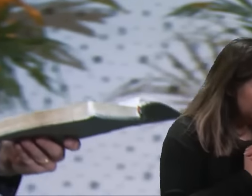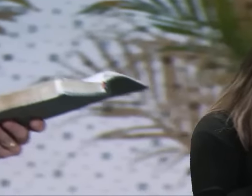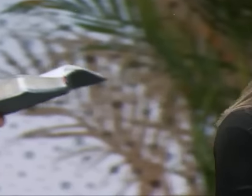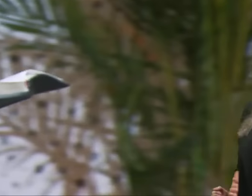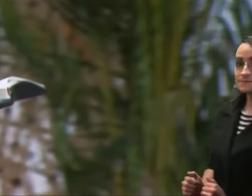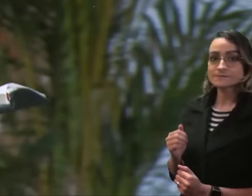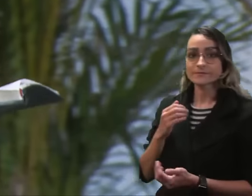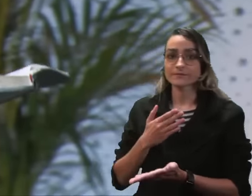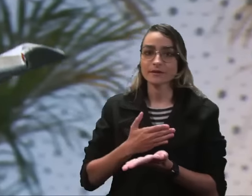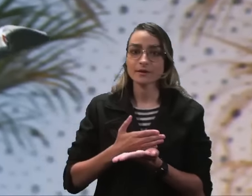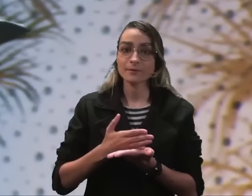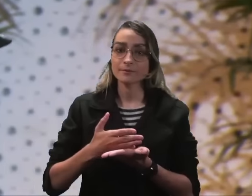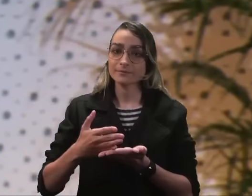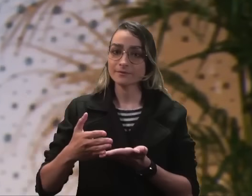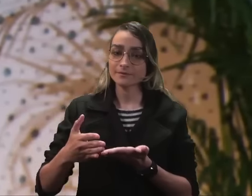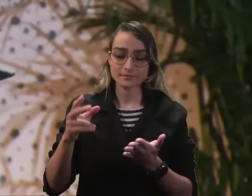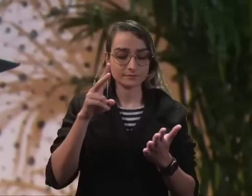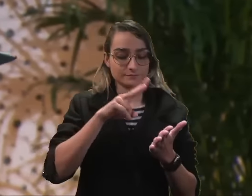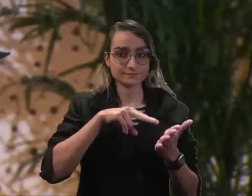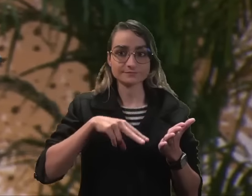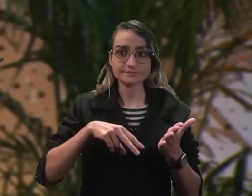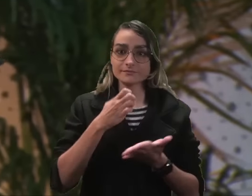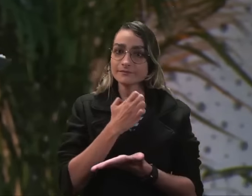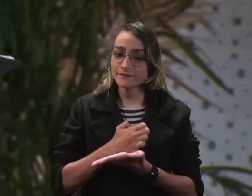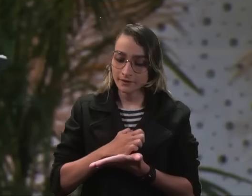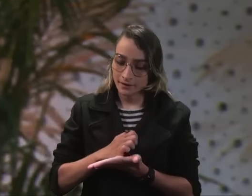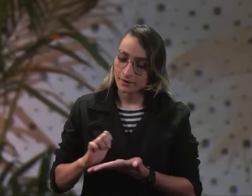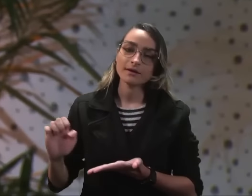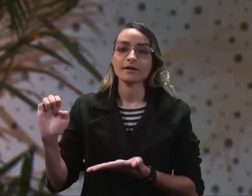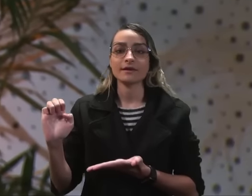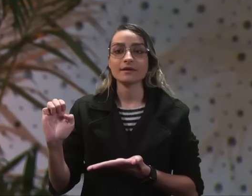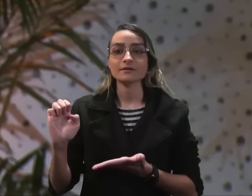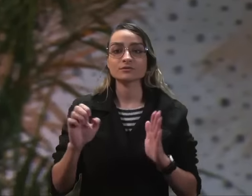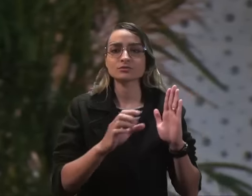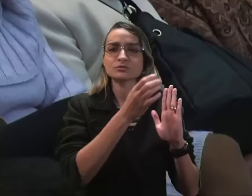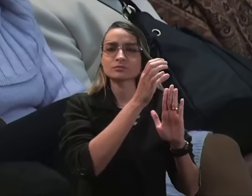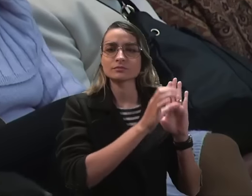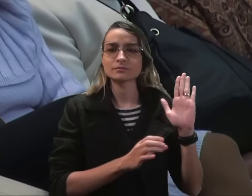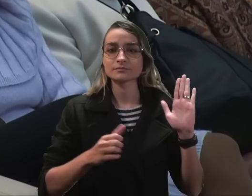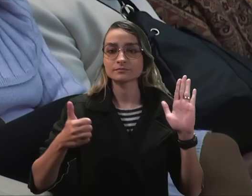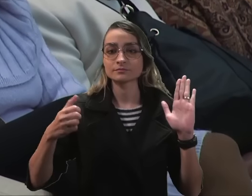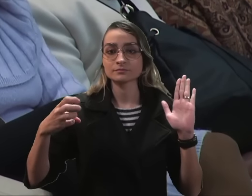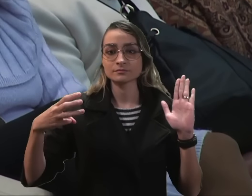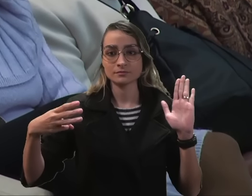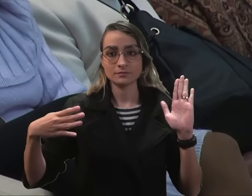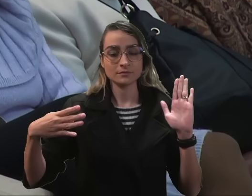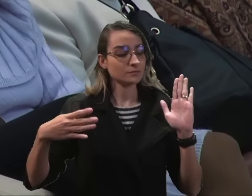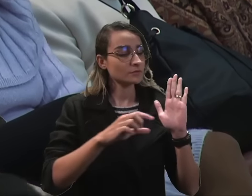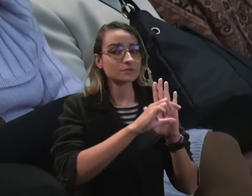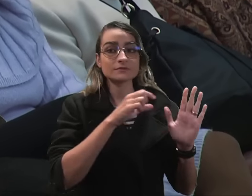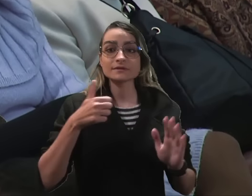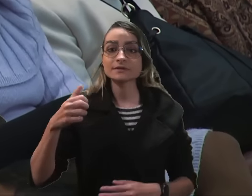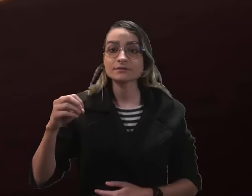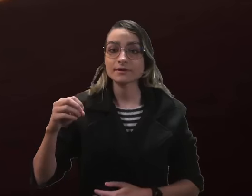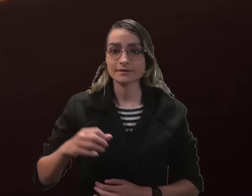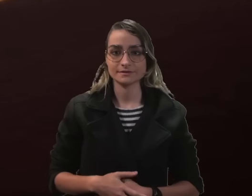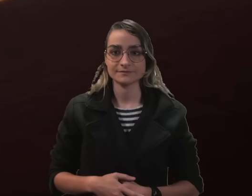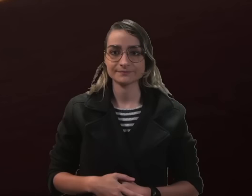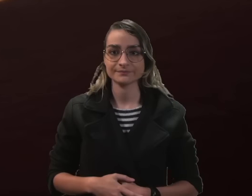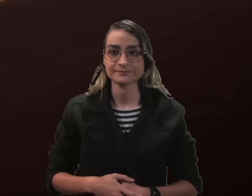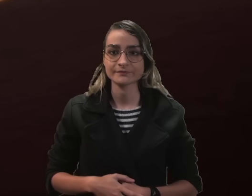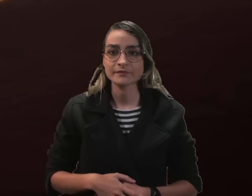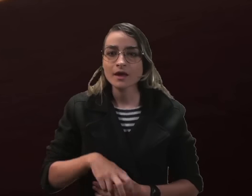Êxodo 14 versículo 10 a partir do versículo 10 e chegado o faraó e chegando o faraó os